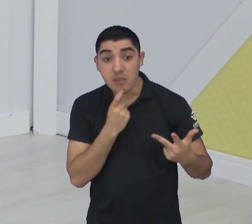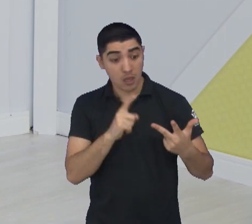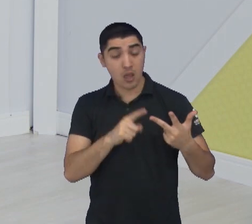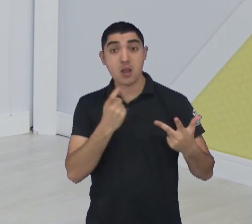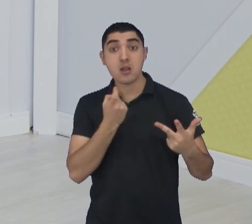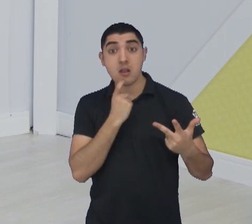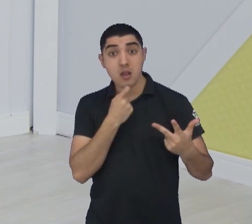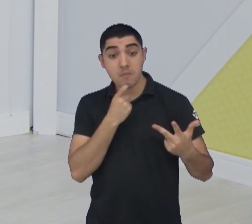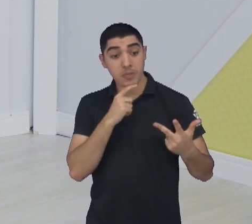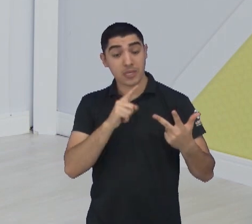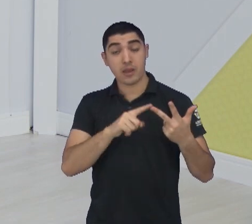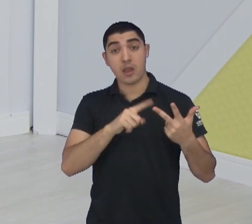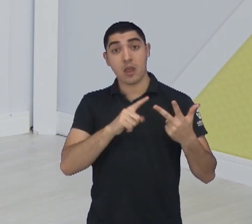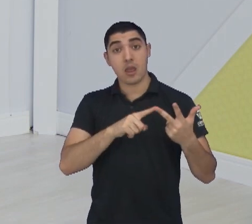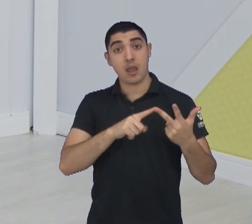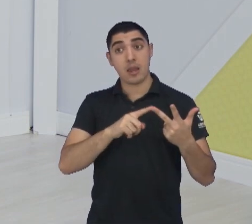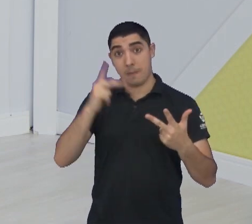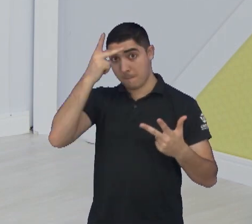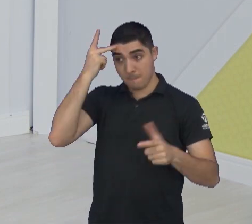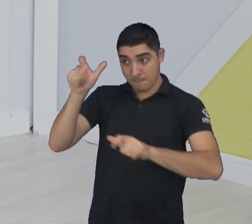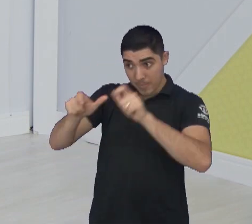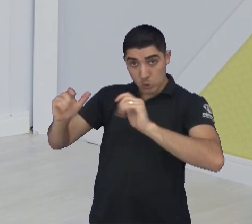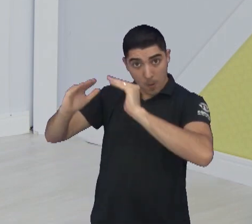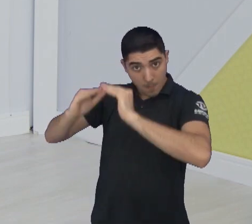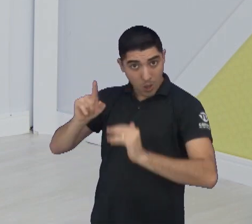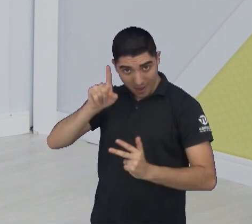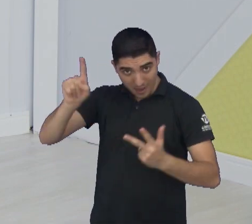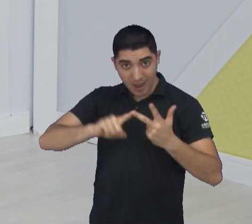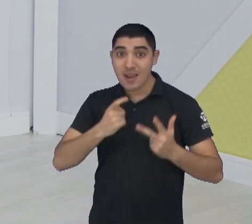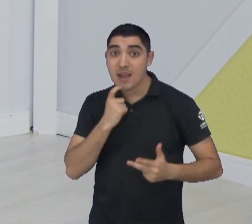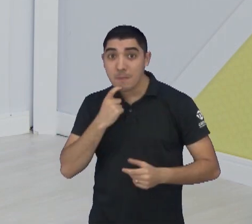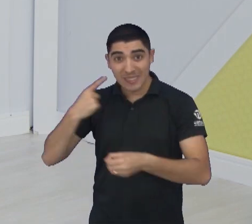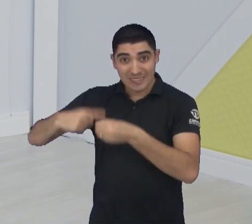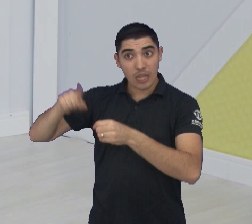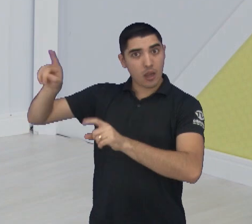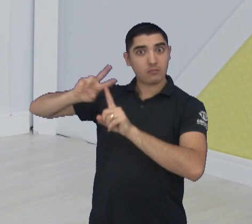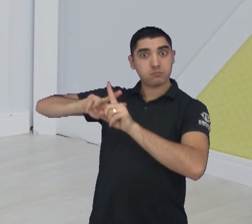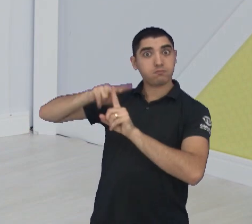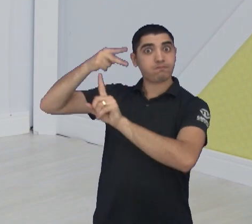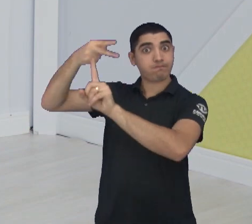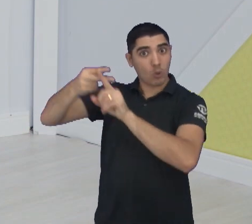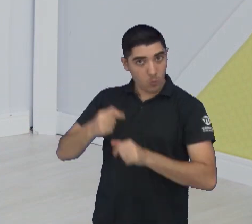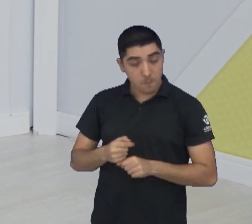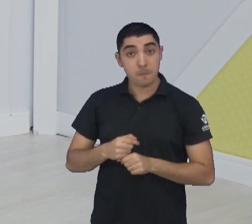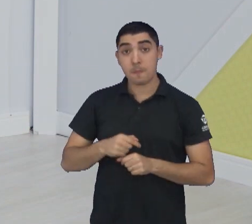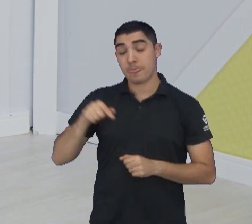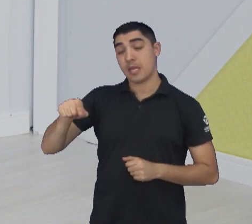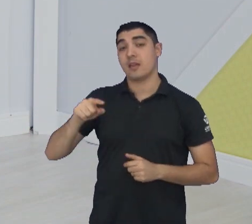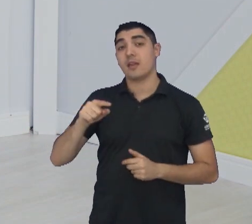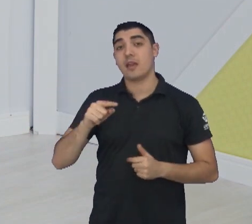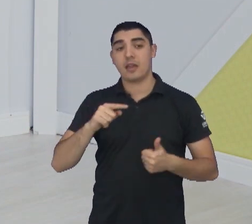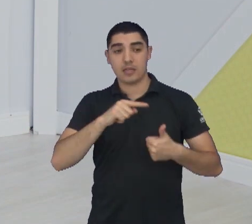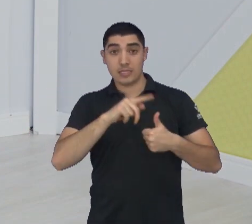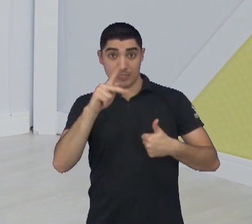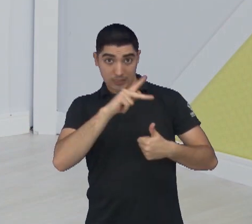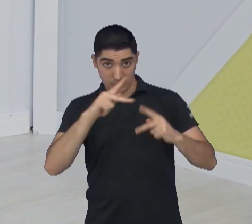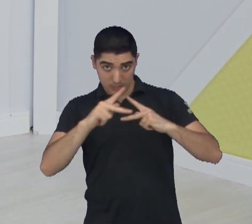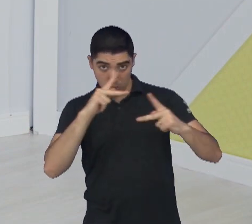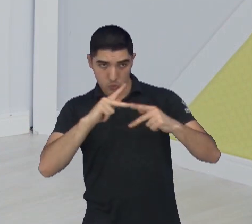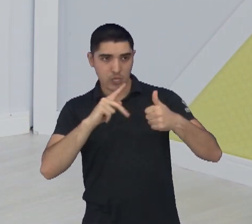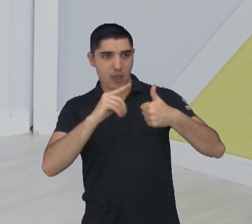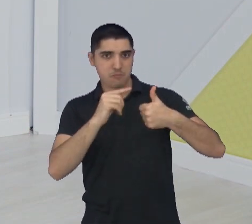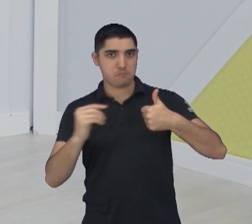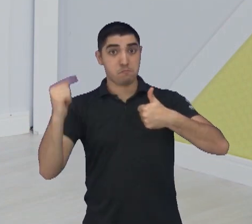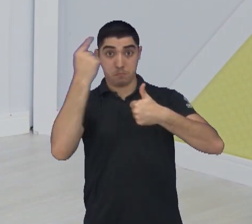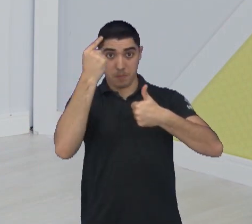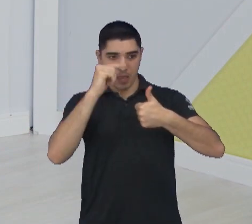dobro de população praticamente que São José. São José ficou na liderança, Campinas na 10ª posição, por exemplo. Já a gente vai